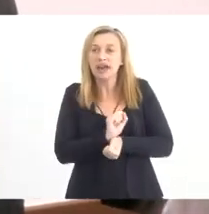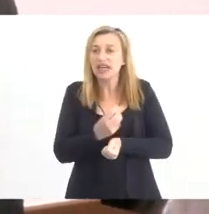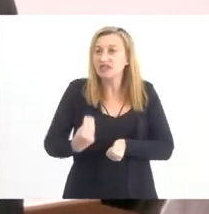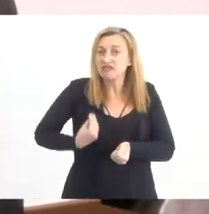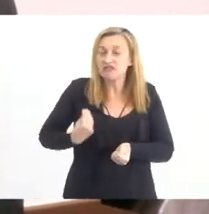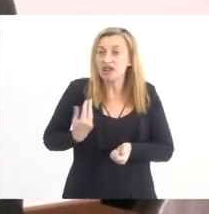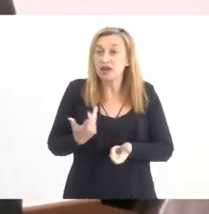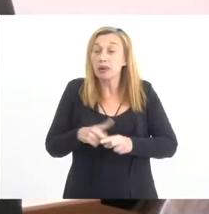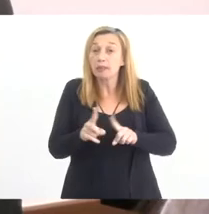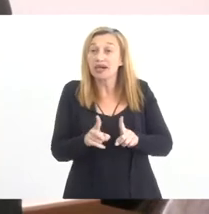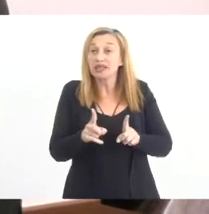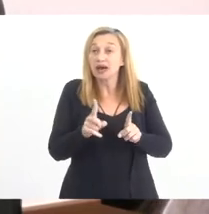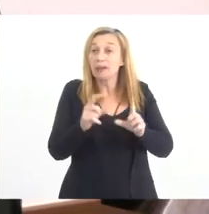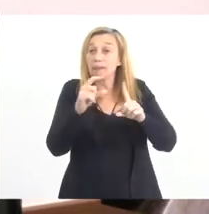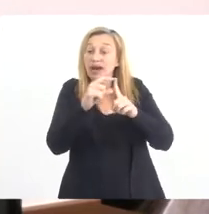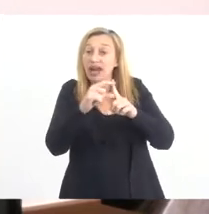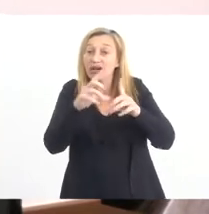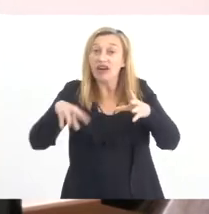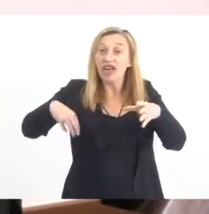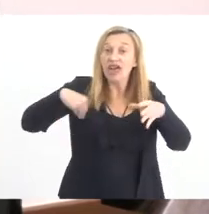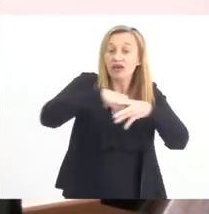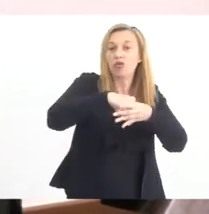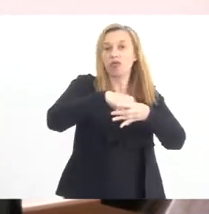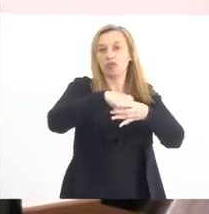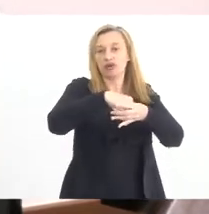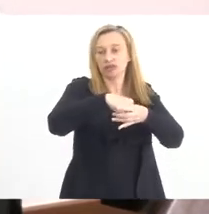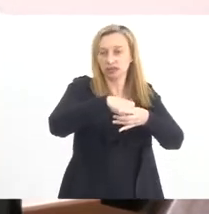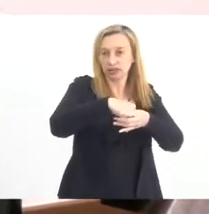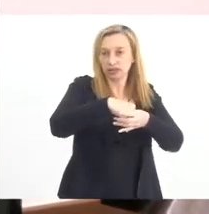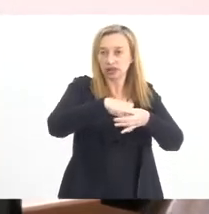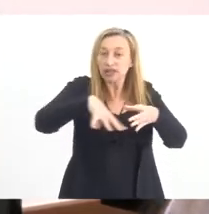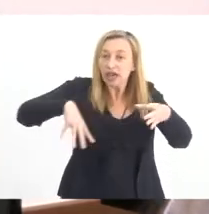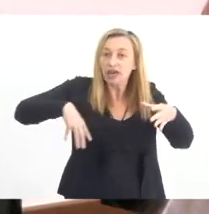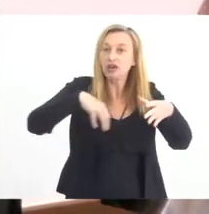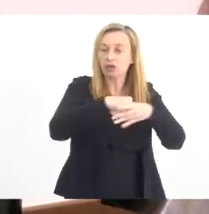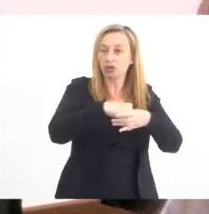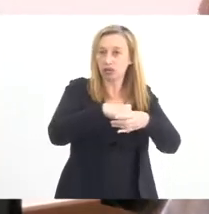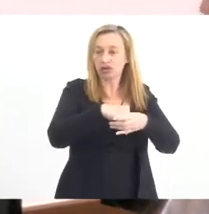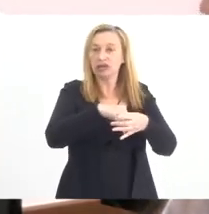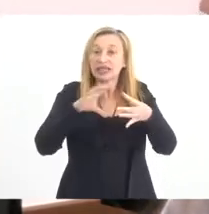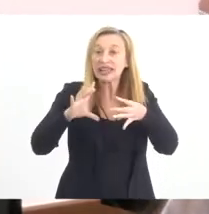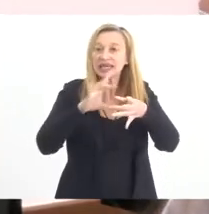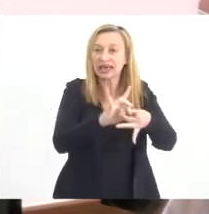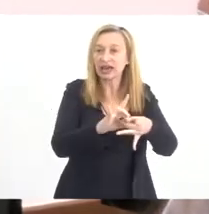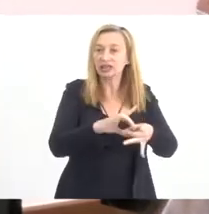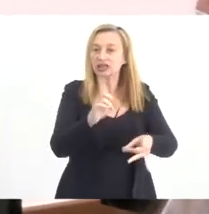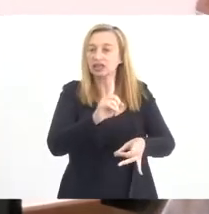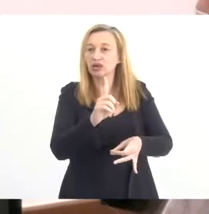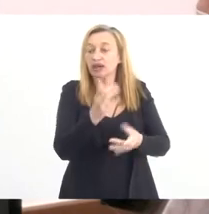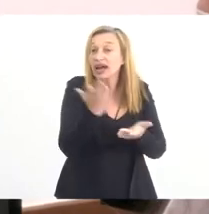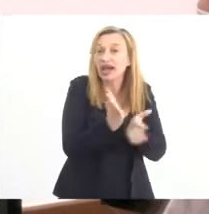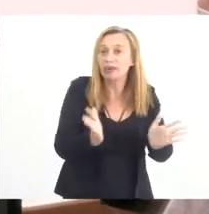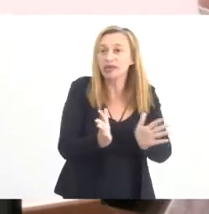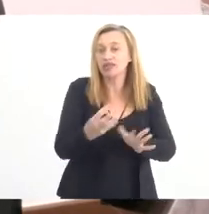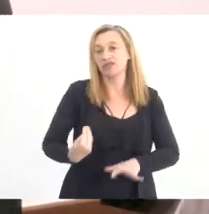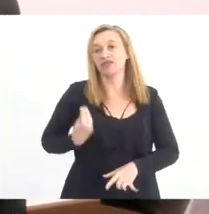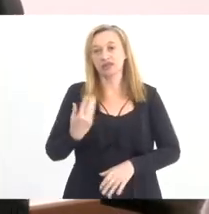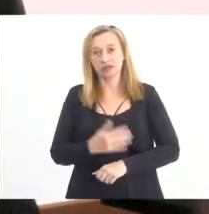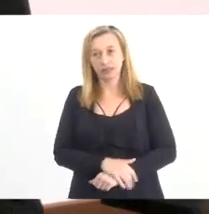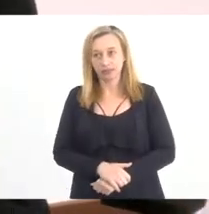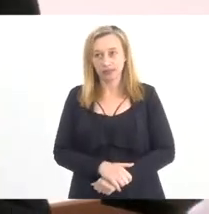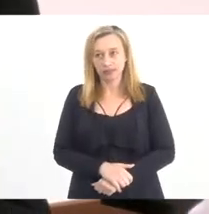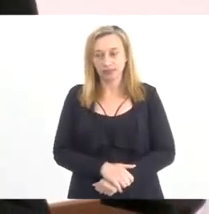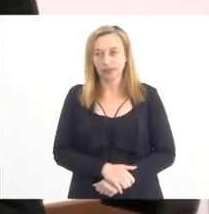sumir, mas a palavra é incorporação. É aquilo que é incorporado, integrado, e não é aquilo que acaba de existir.